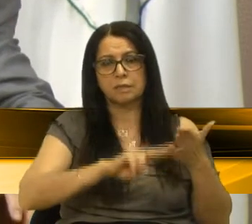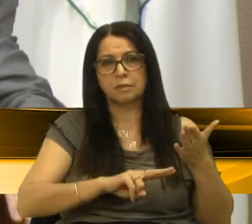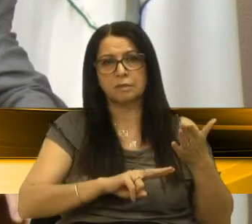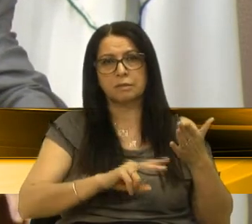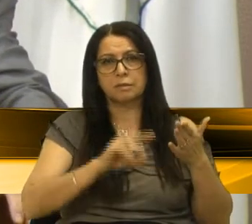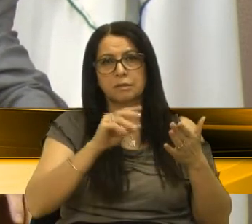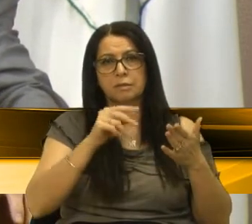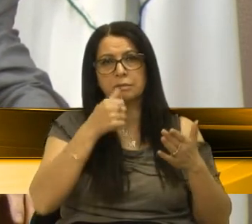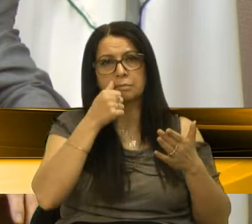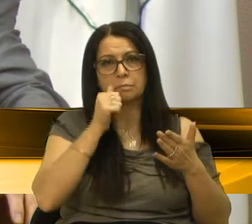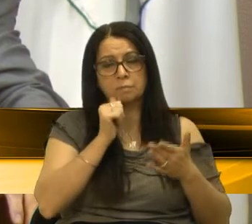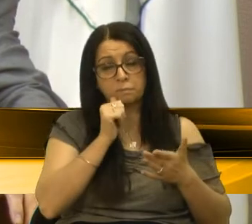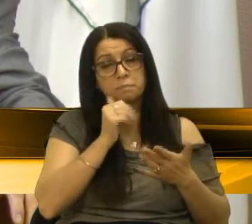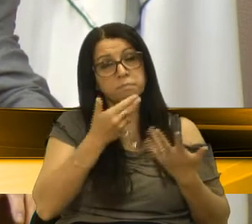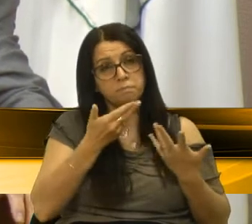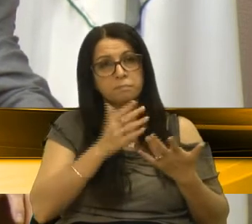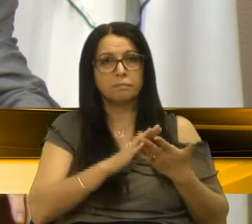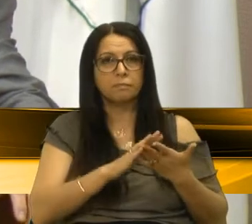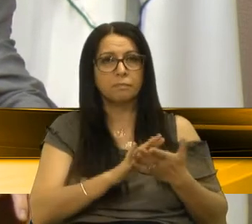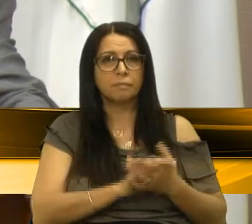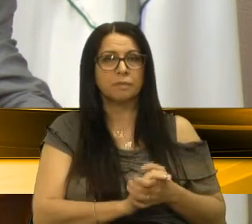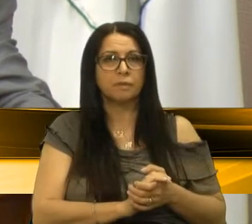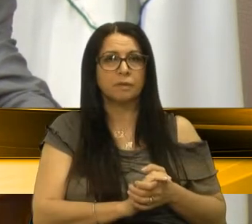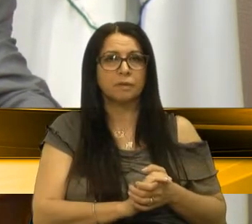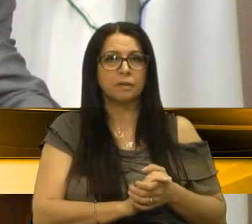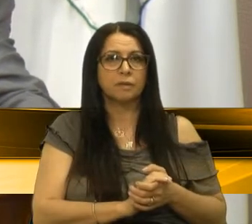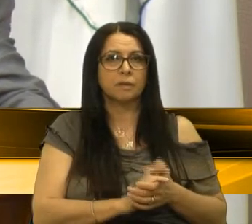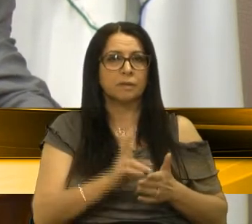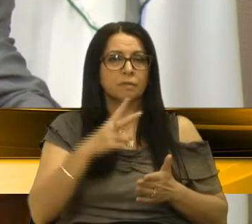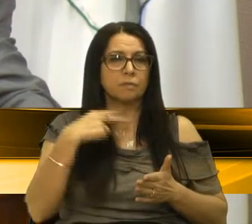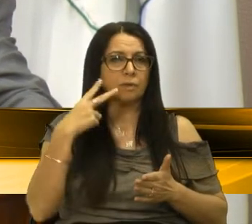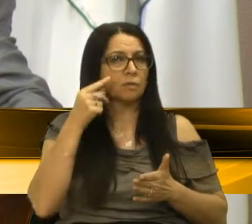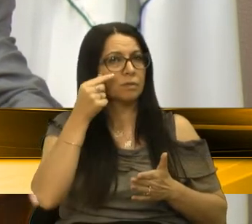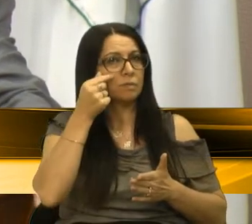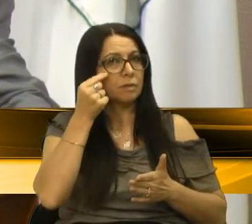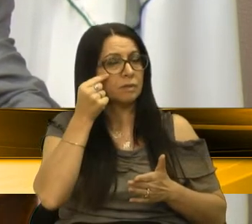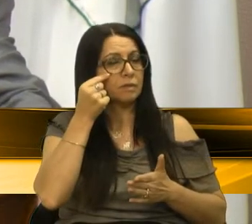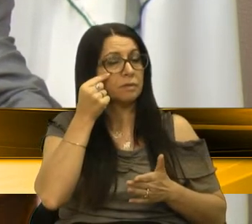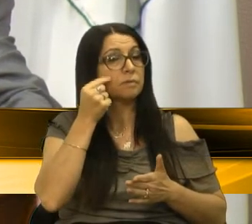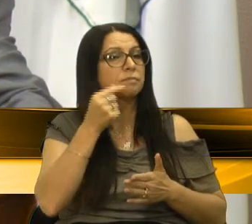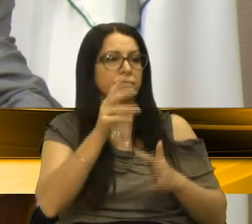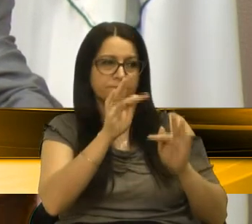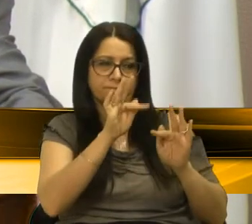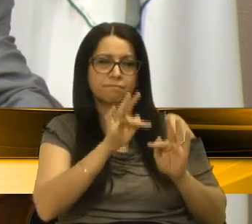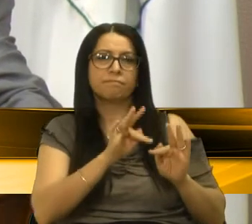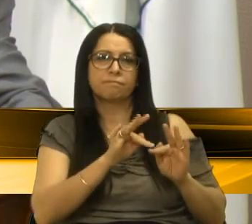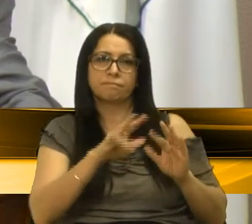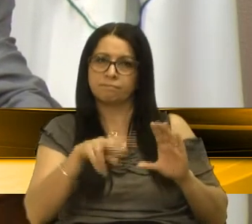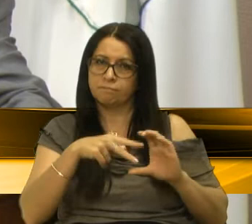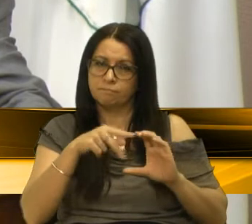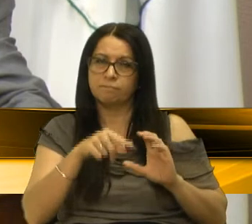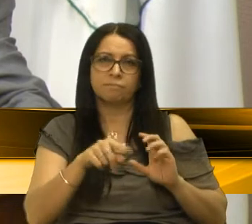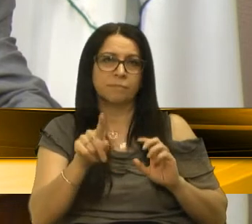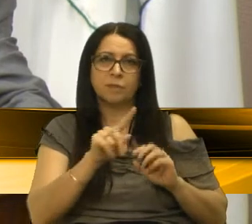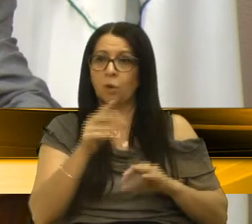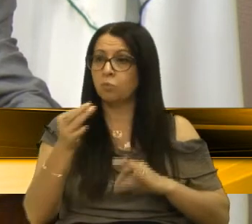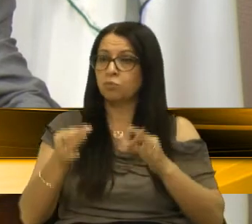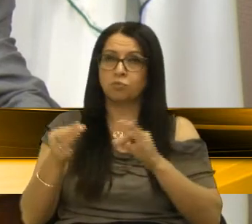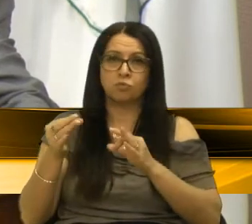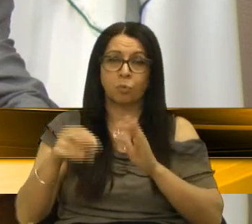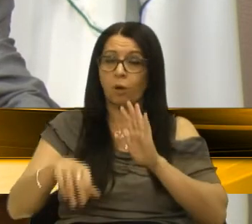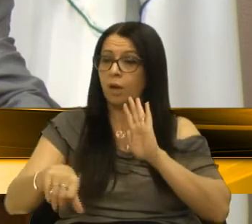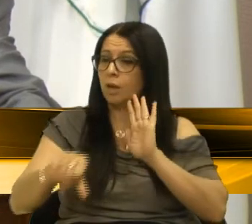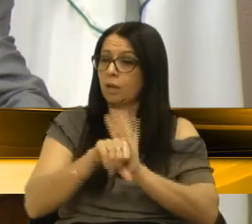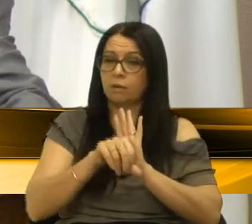Iores. Realmente aqui o vereador Eloy Friso foi muito feliz. A Câmara de Vereadores não julga crime, ela